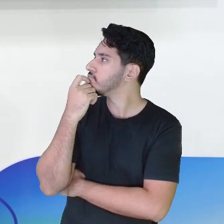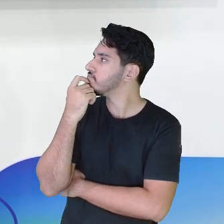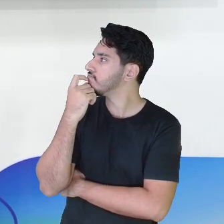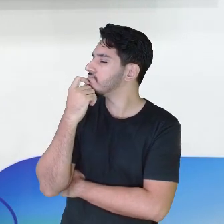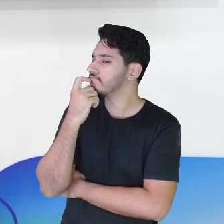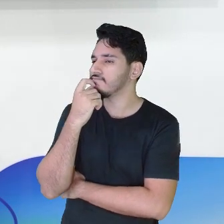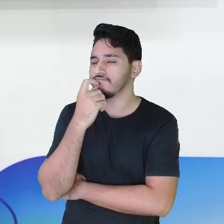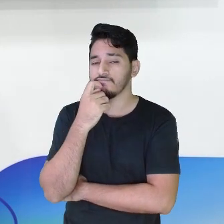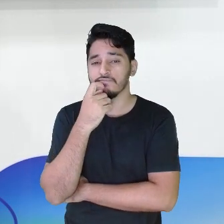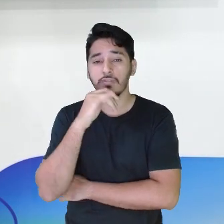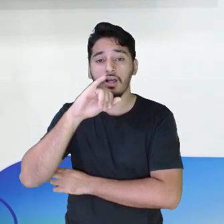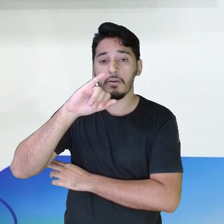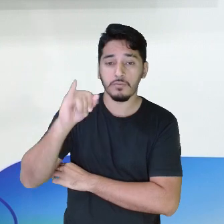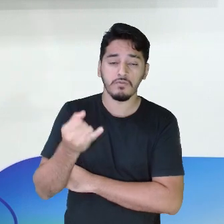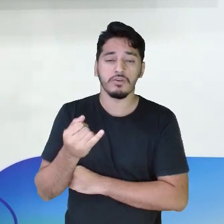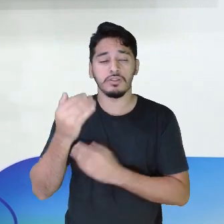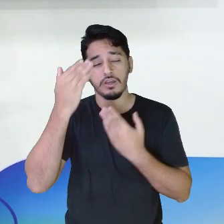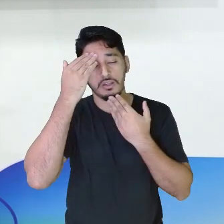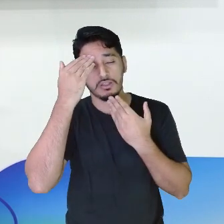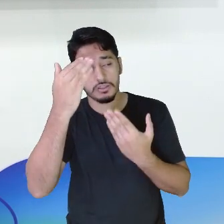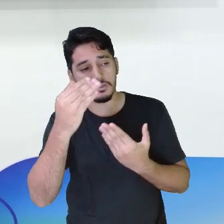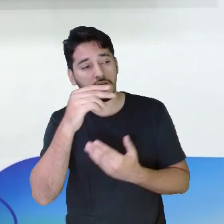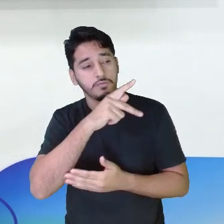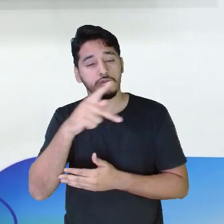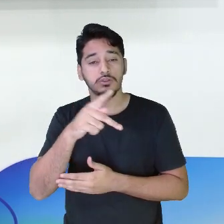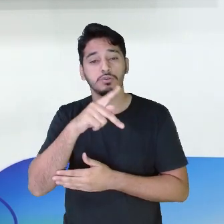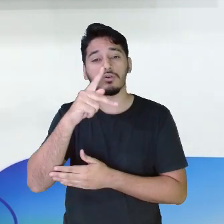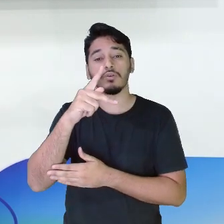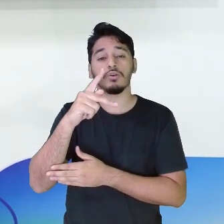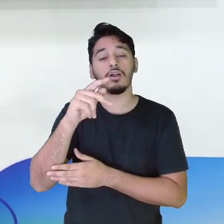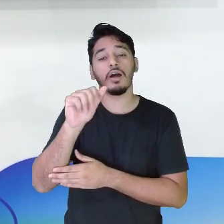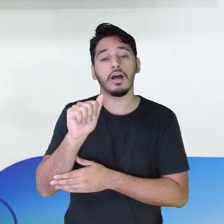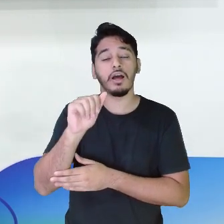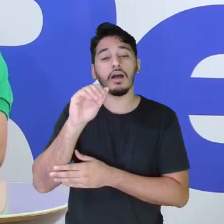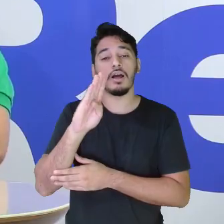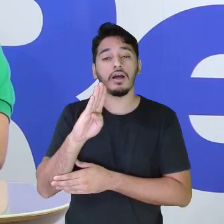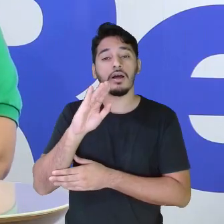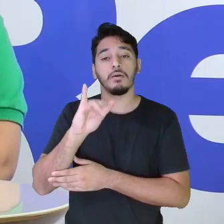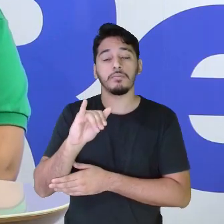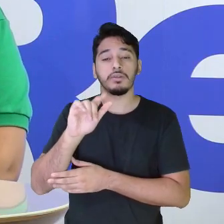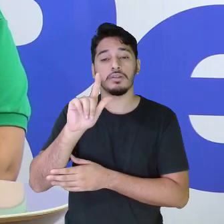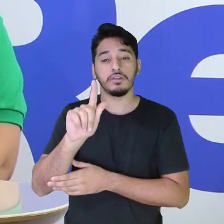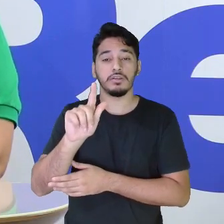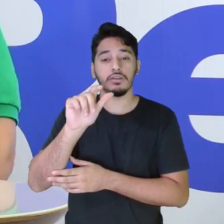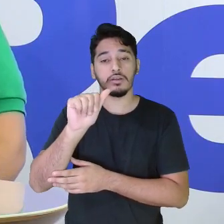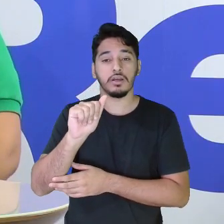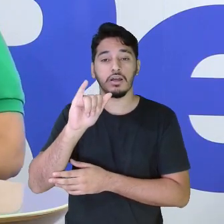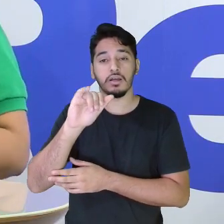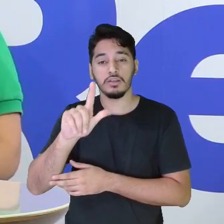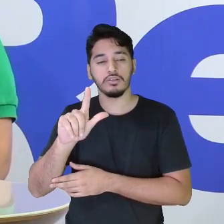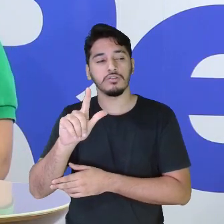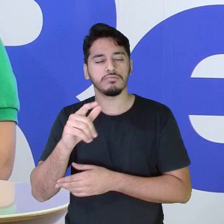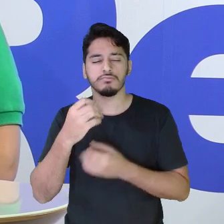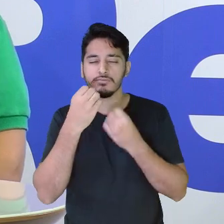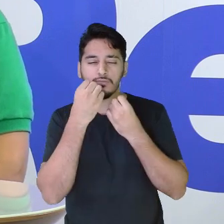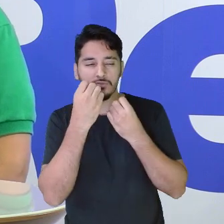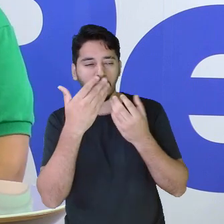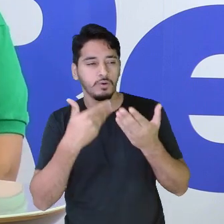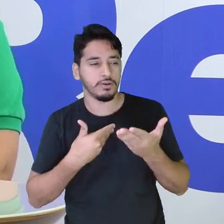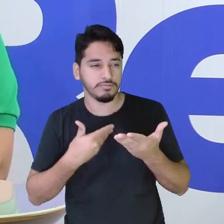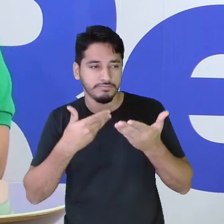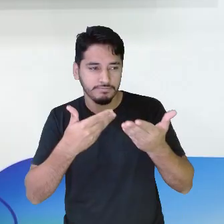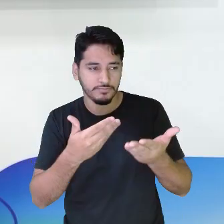isso. Aproveito para agradecer a presença da professora Abigail Viana. Eu que agradeço o convite, bom demais estar aqui com vocês.